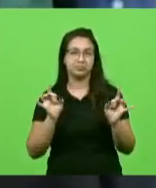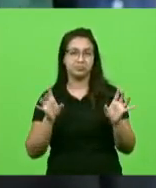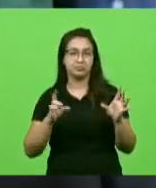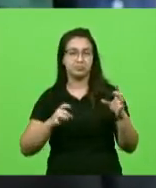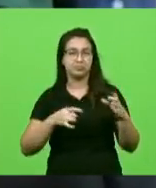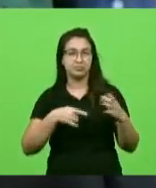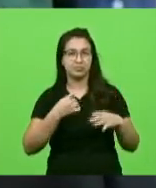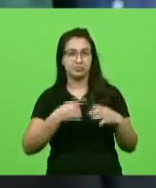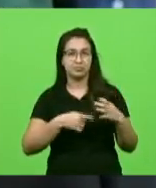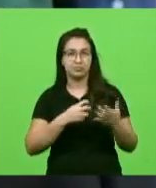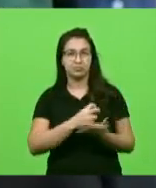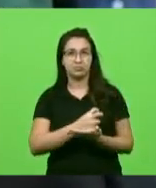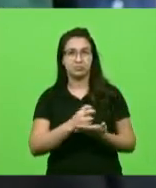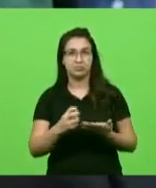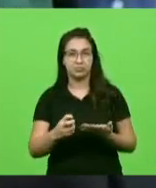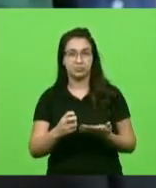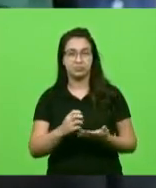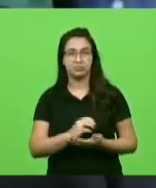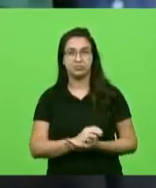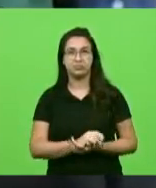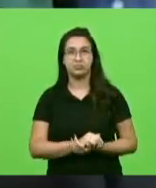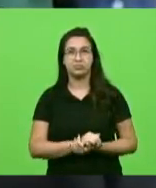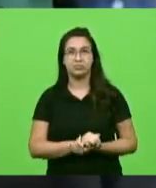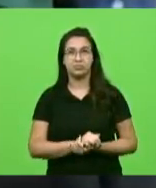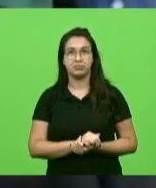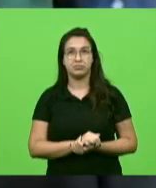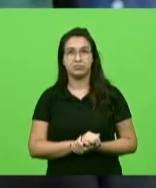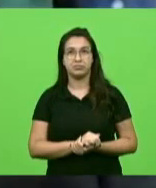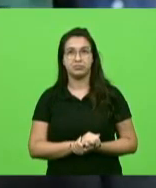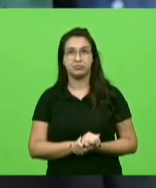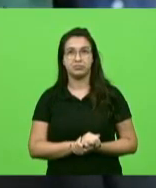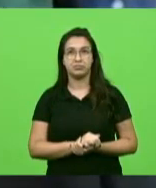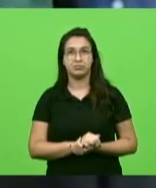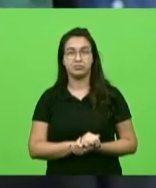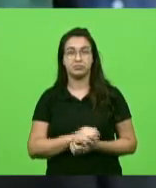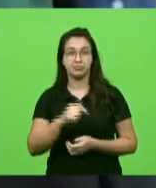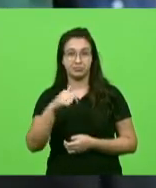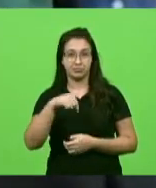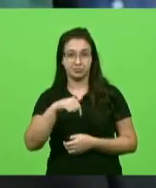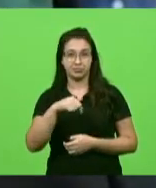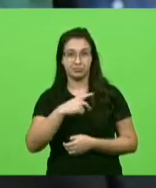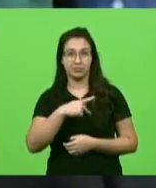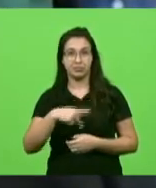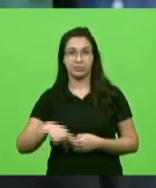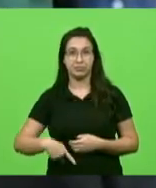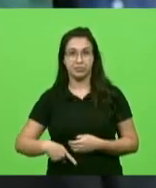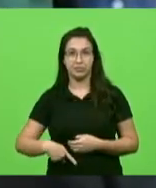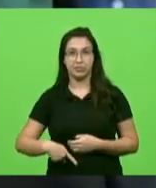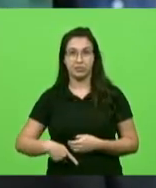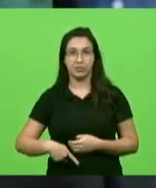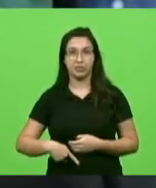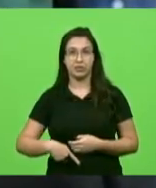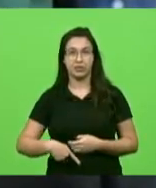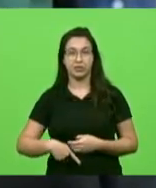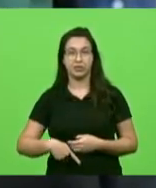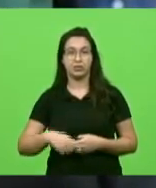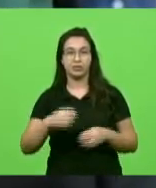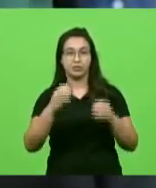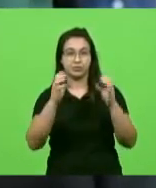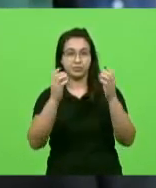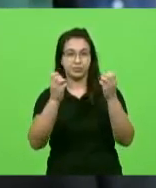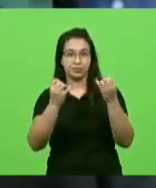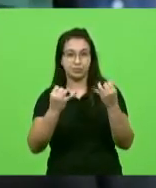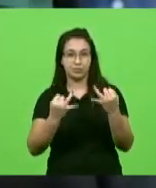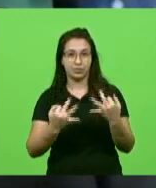comissão de ímpio ou de seus e pronto tá a este Presidente relax está na íntegra os termos ou